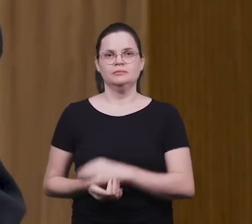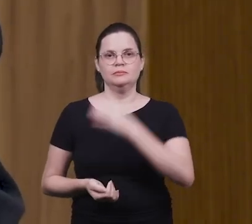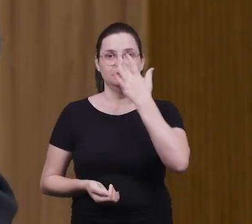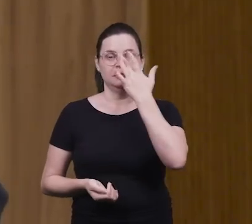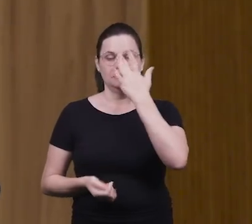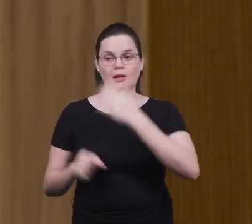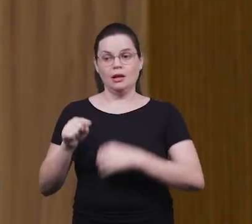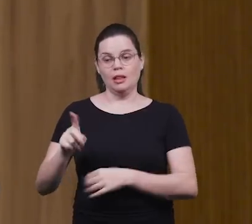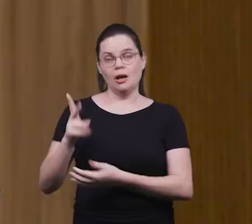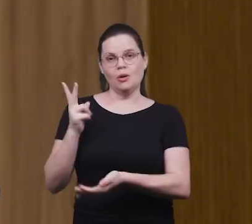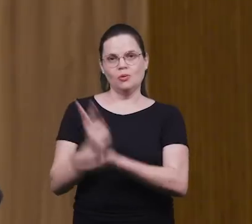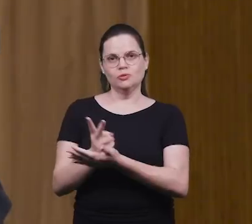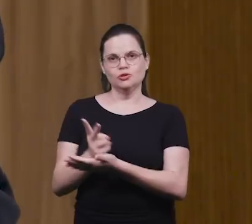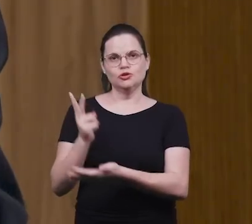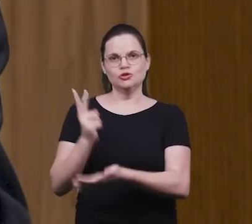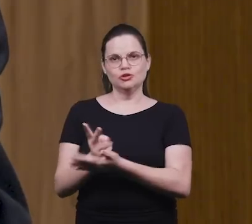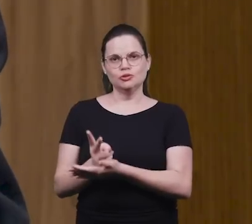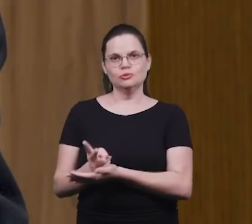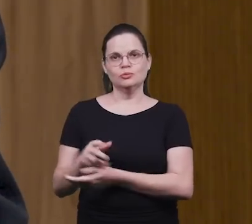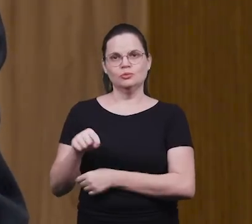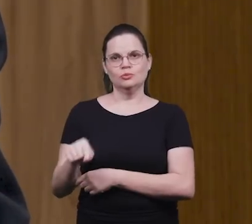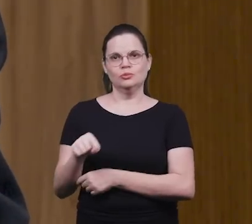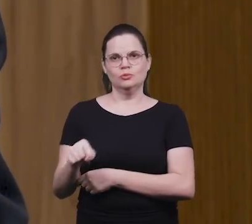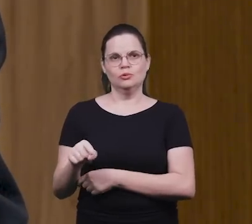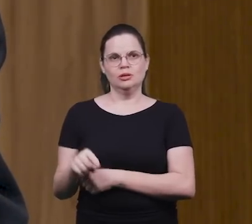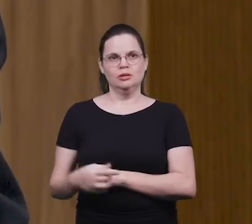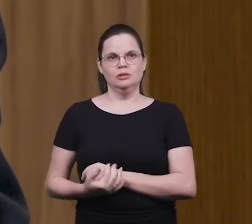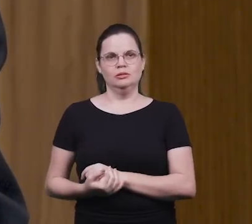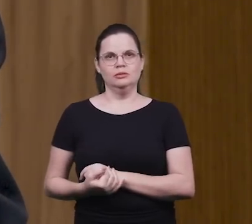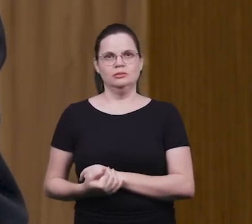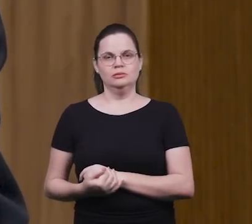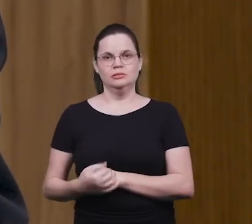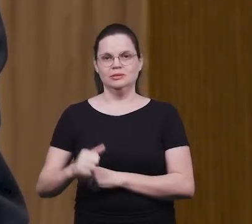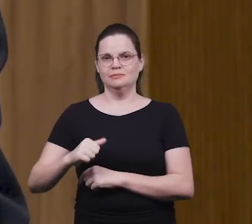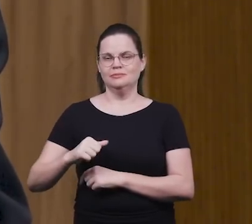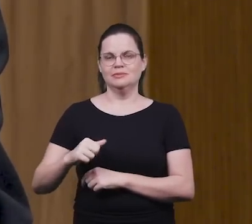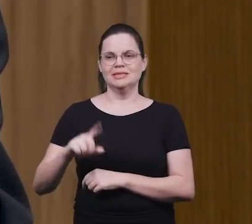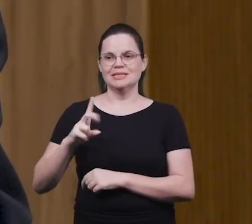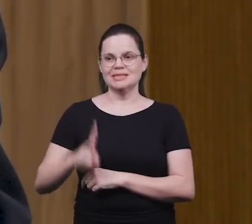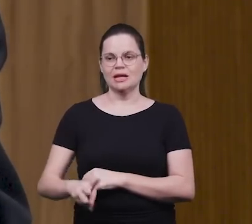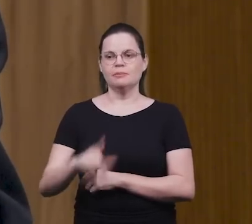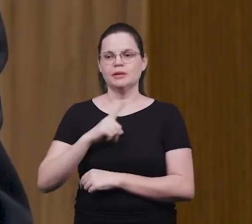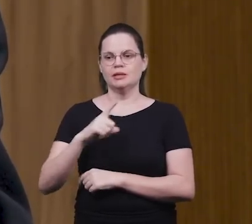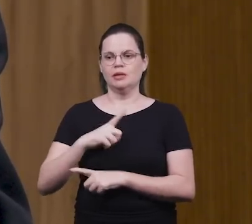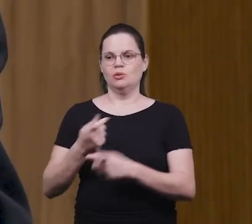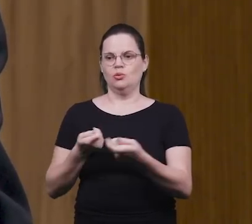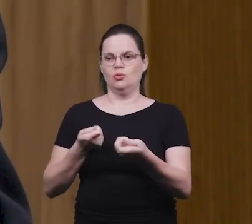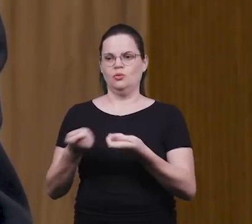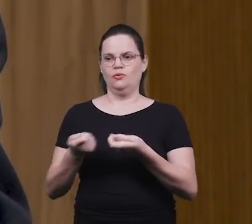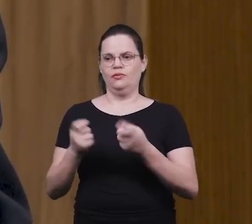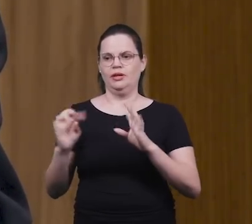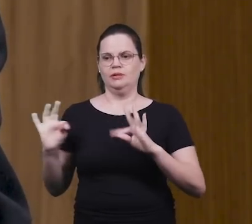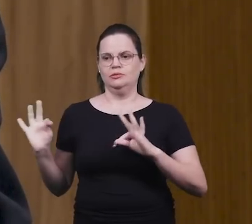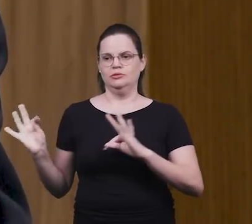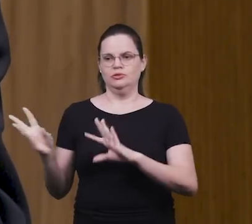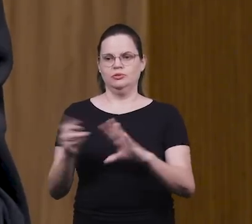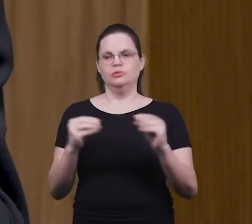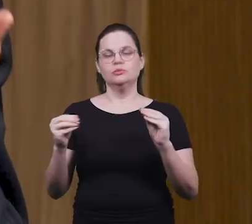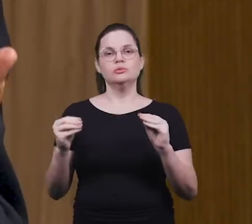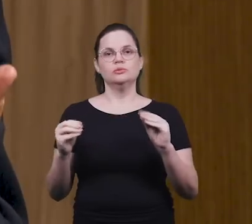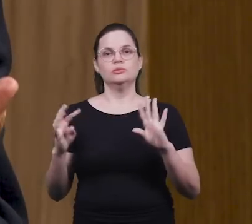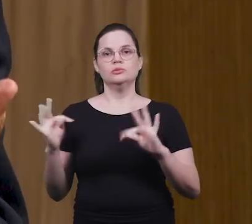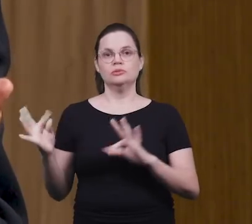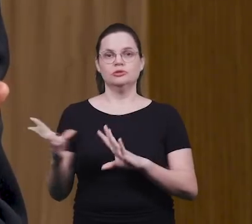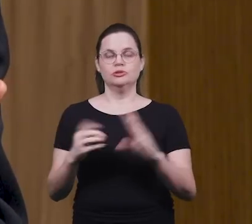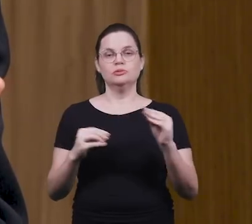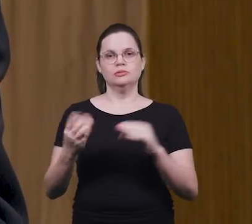permanece, a partir de Sardes, tendo na mão, recebendo na mão, aquilo que a igreja recebeu desde o